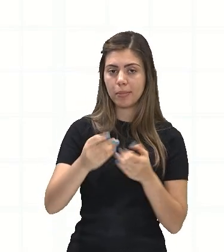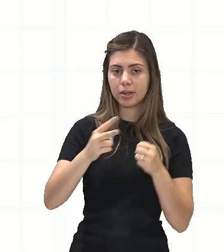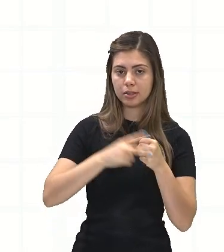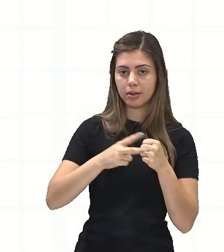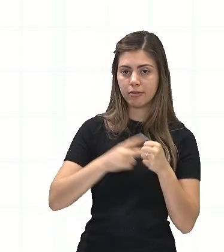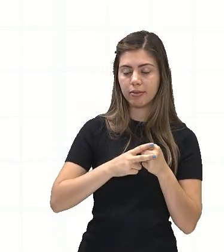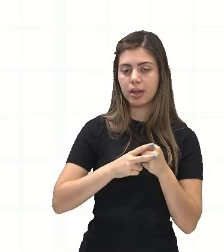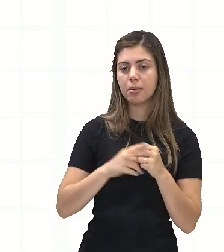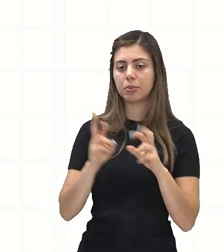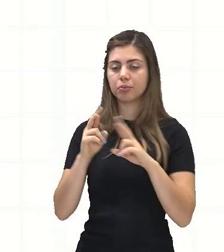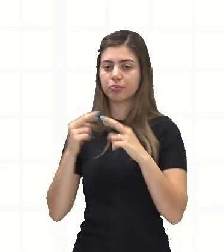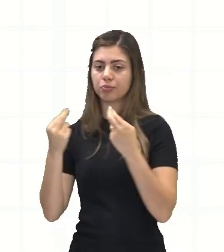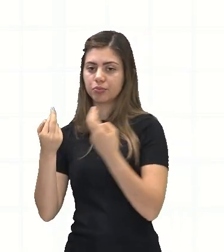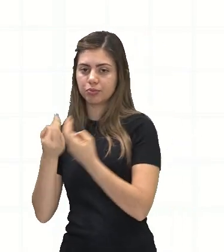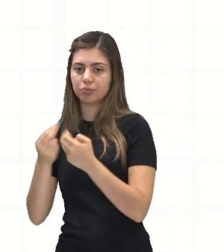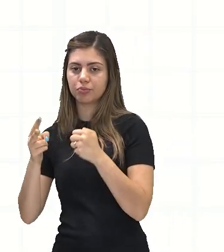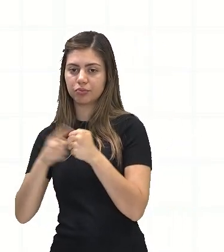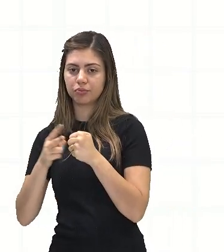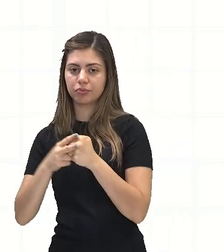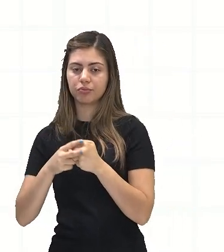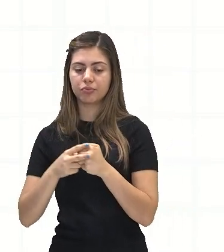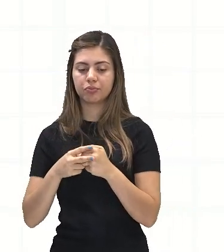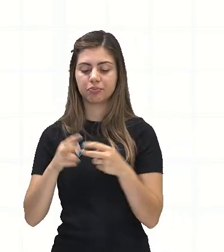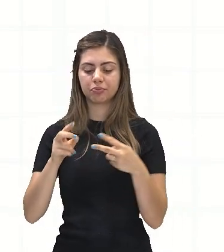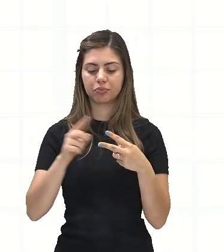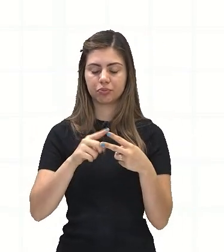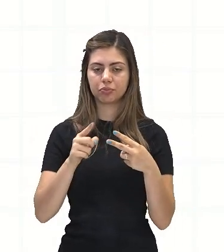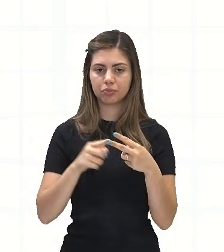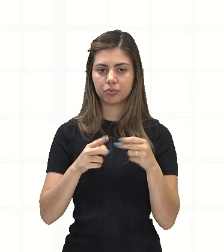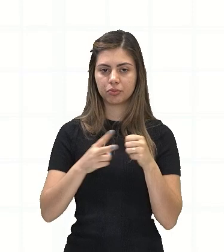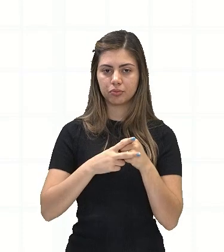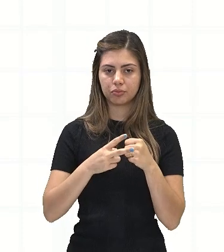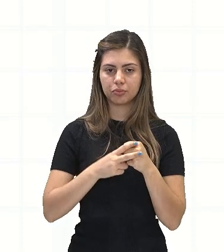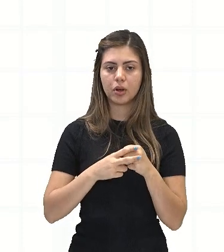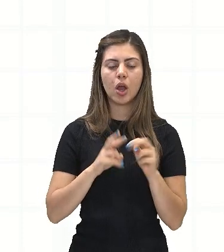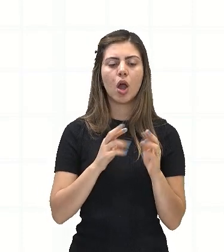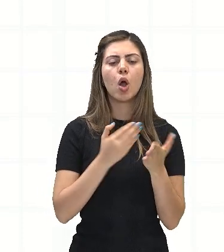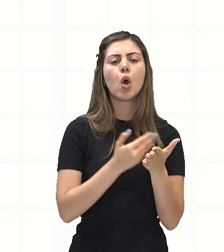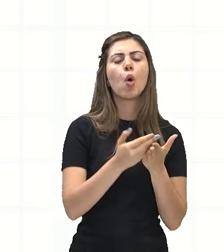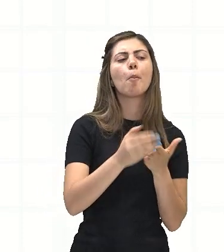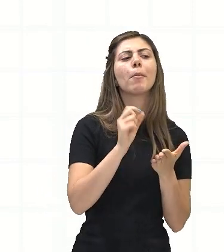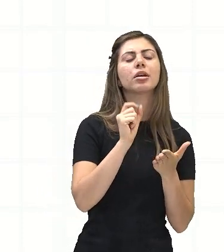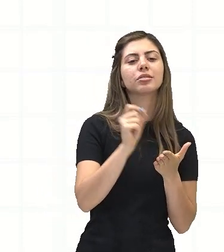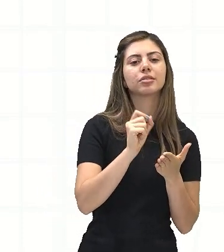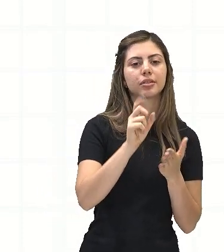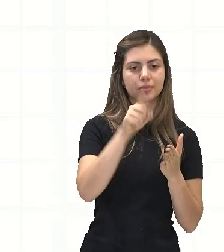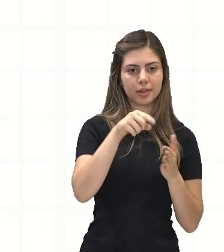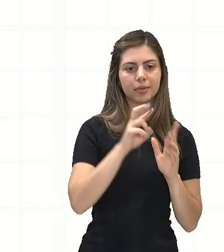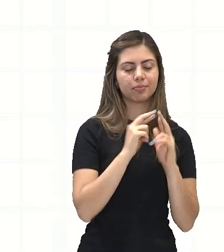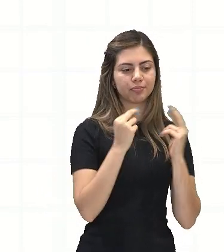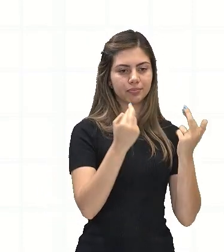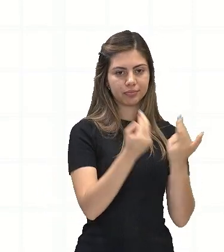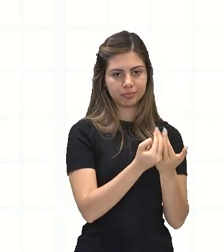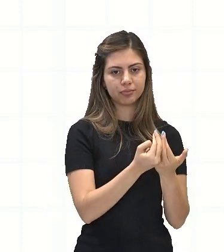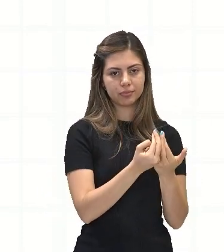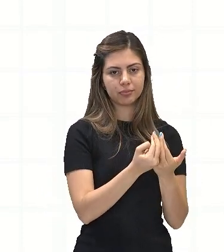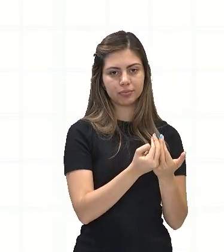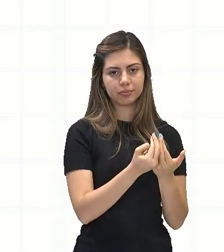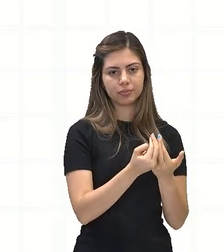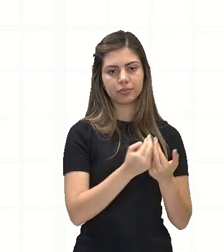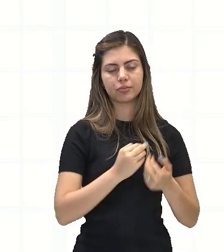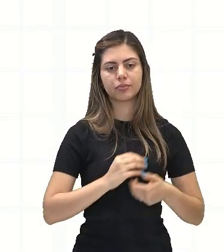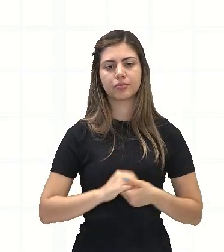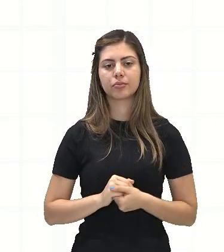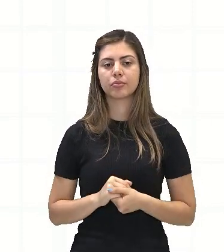outro verbo. Então, quem começa na próxima semana? A conferência, tá? Então, eis aqui